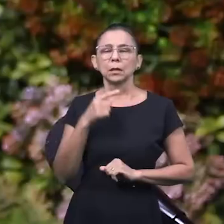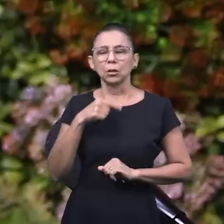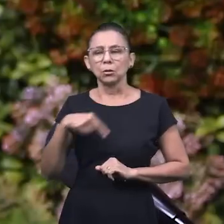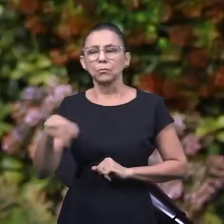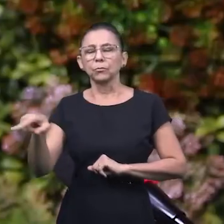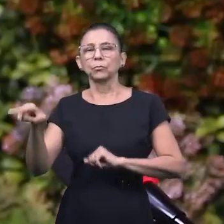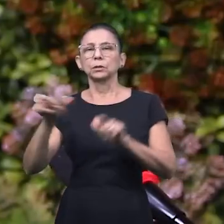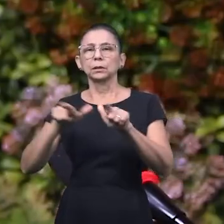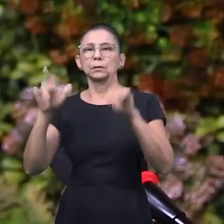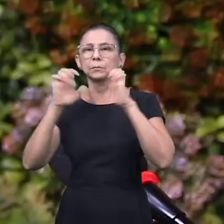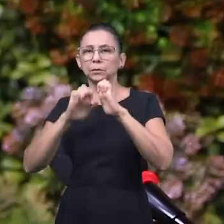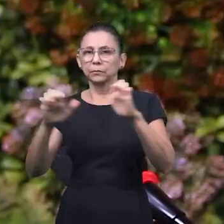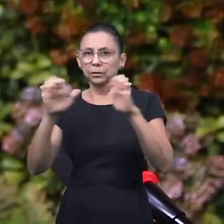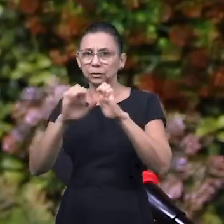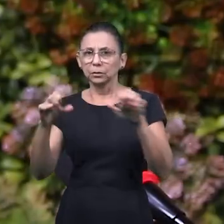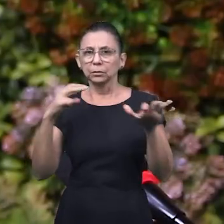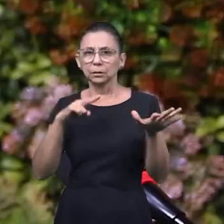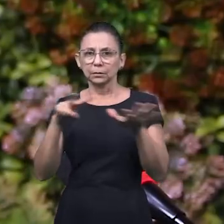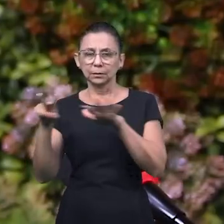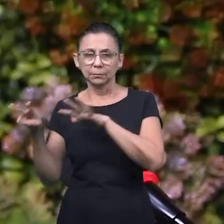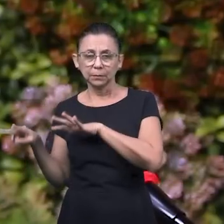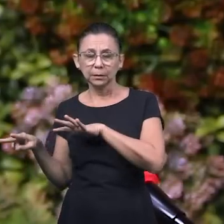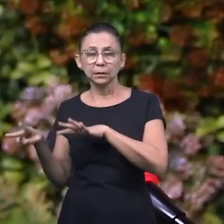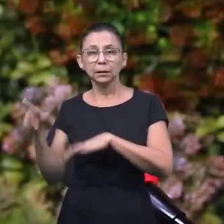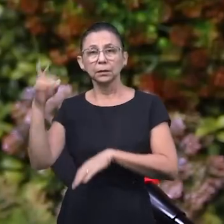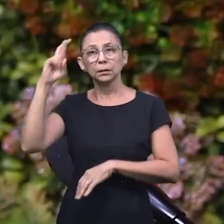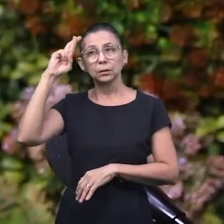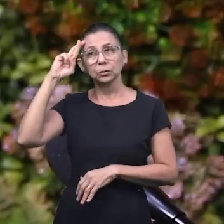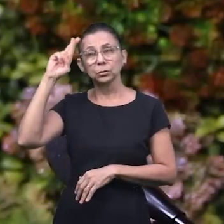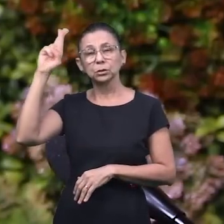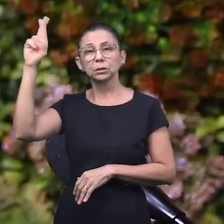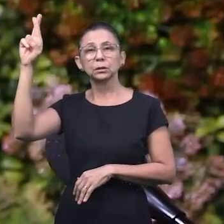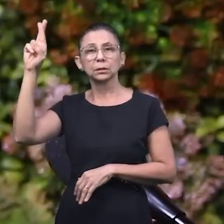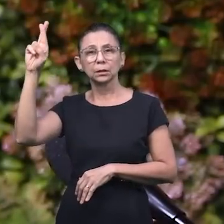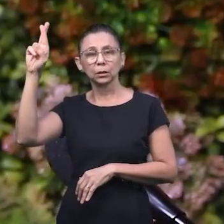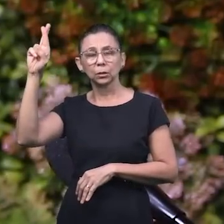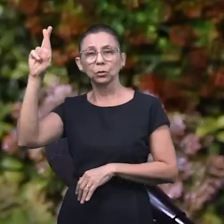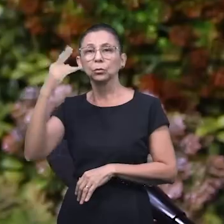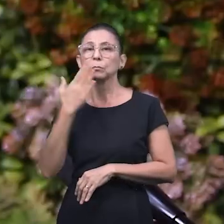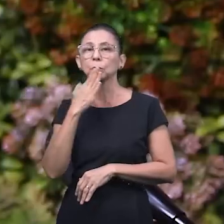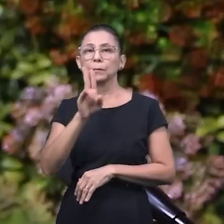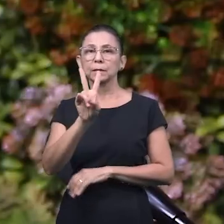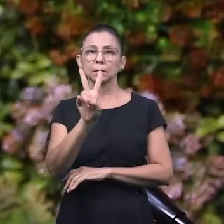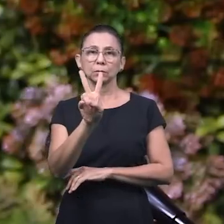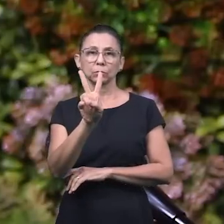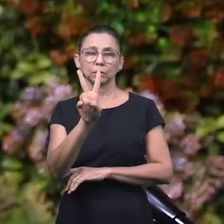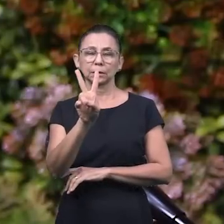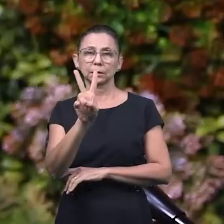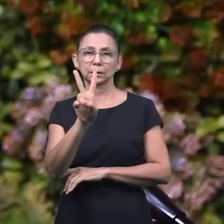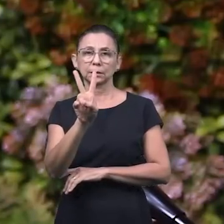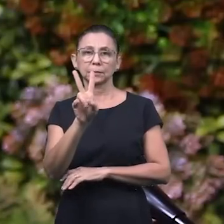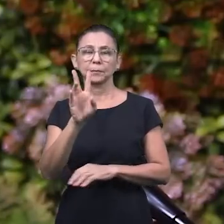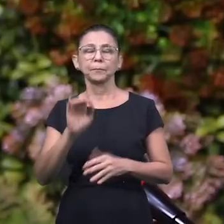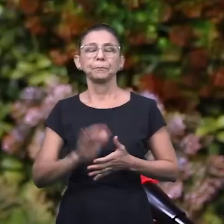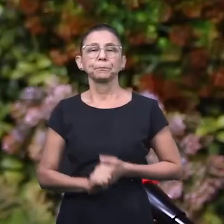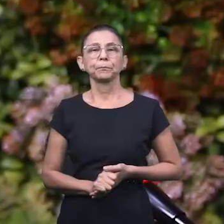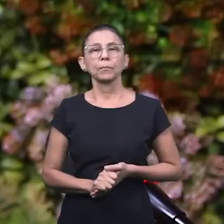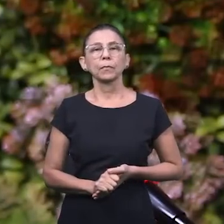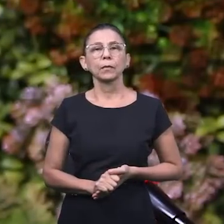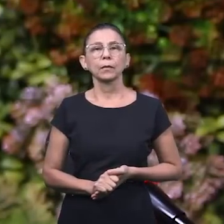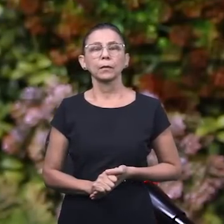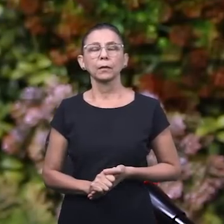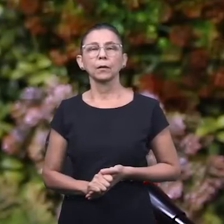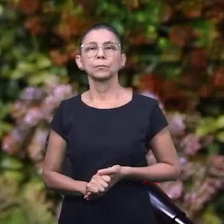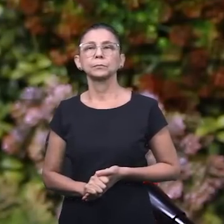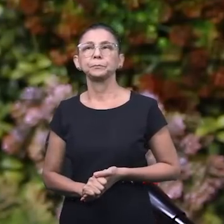daquele trabalho evangelístico naquela semana. E o Senhor me falou, me fez 2 promessas. A primeira